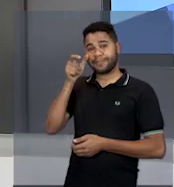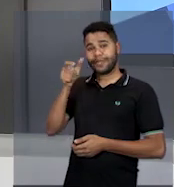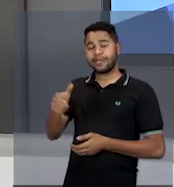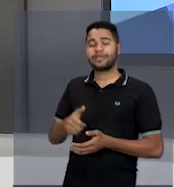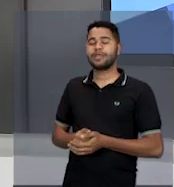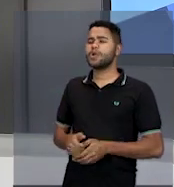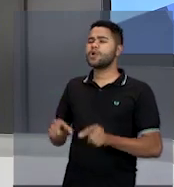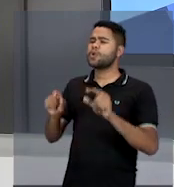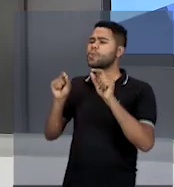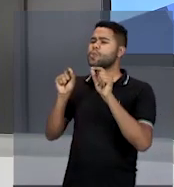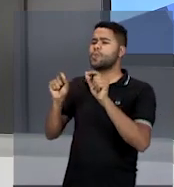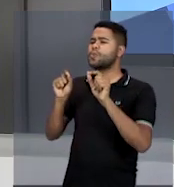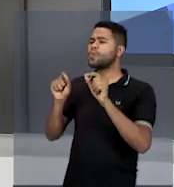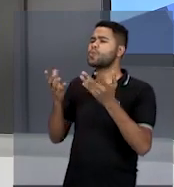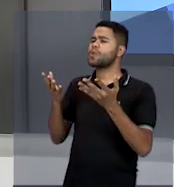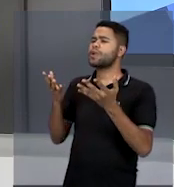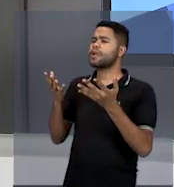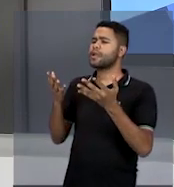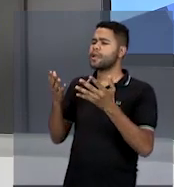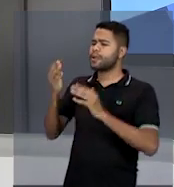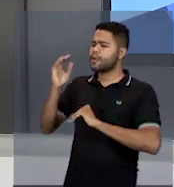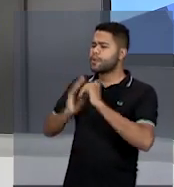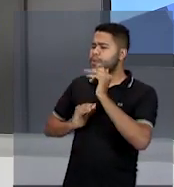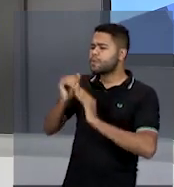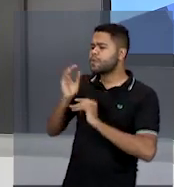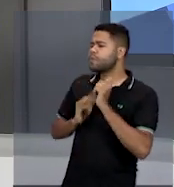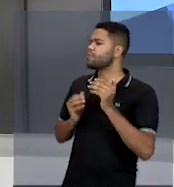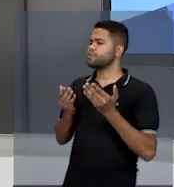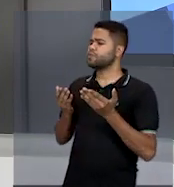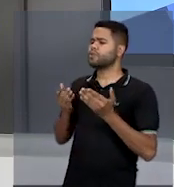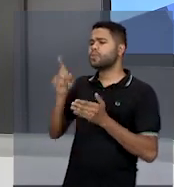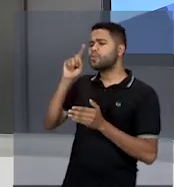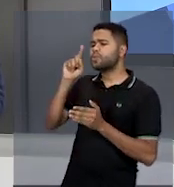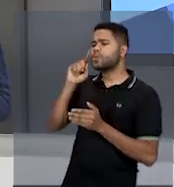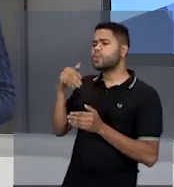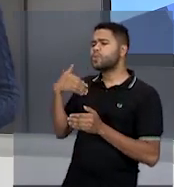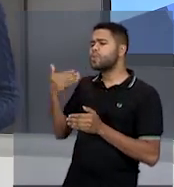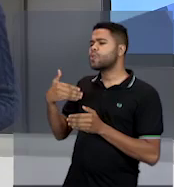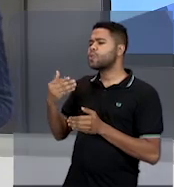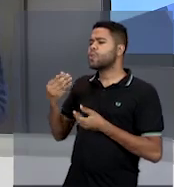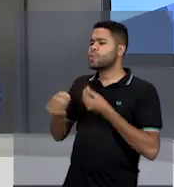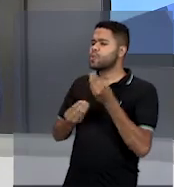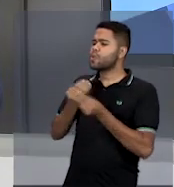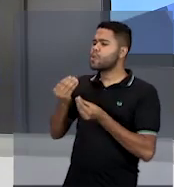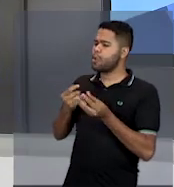o que que esse profissional, né, faz no dia a dia? Como é o dia a